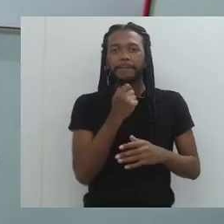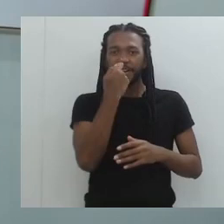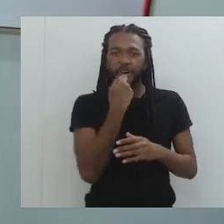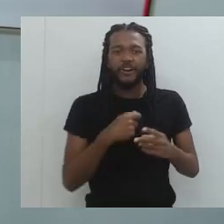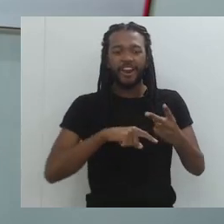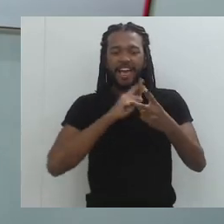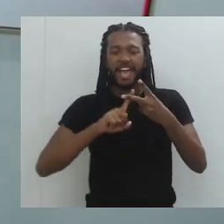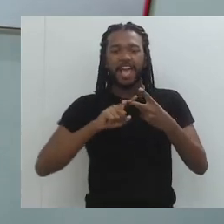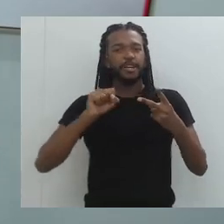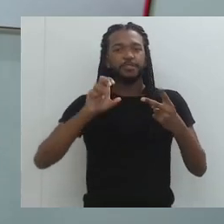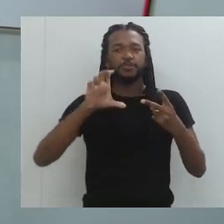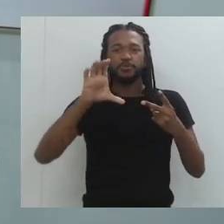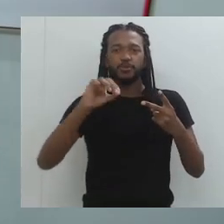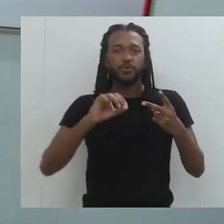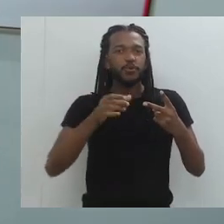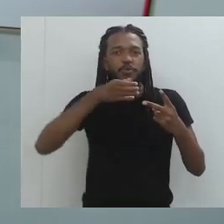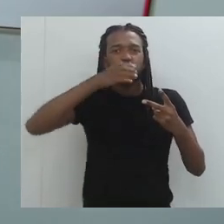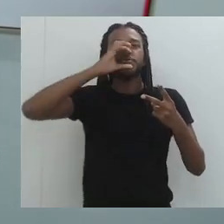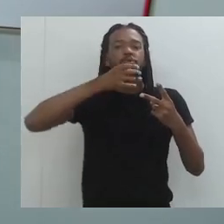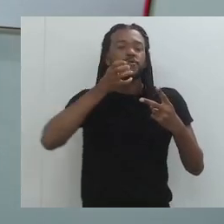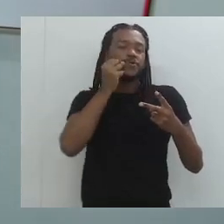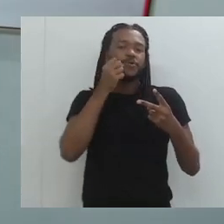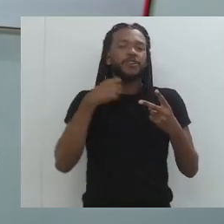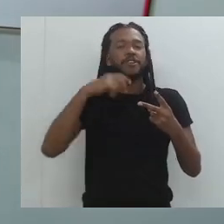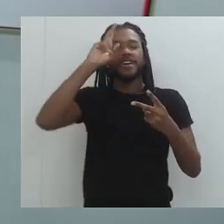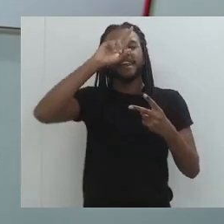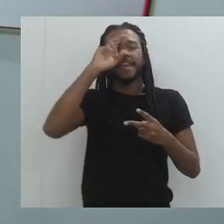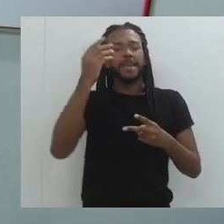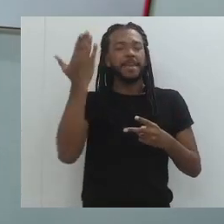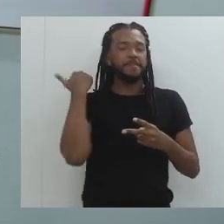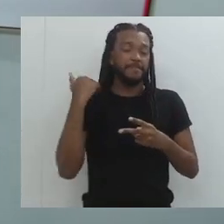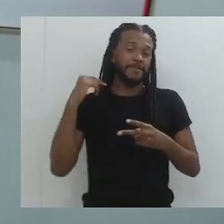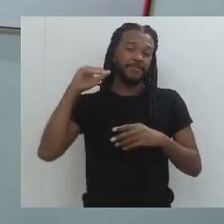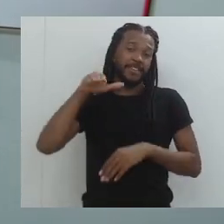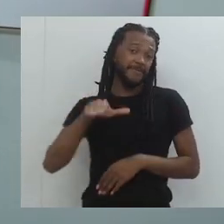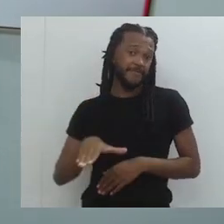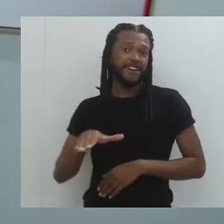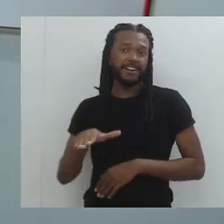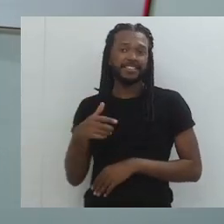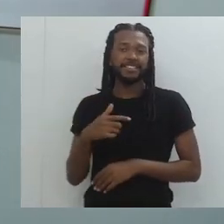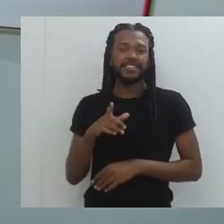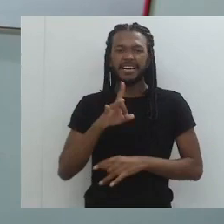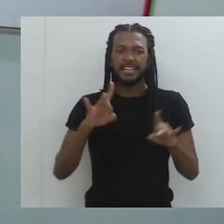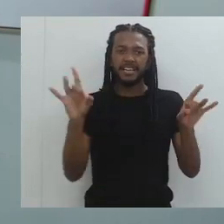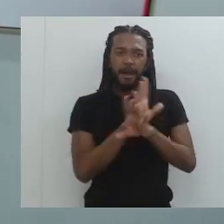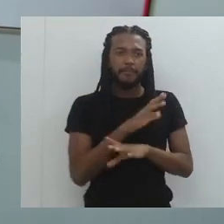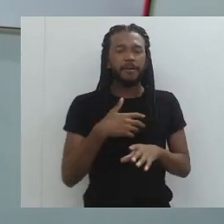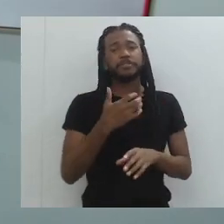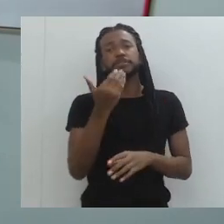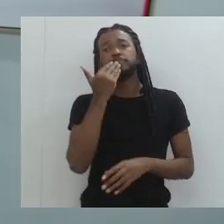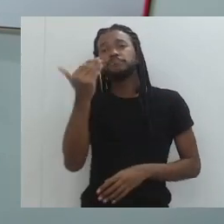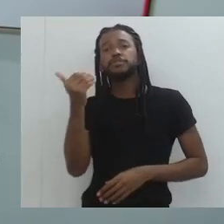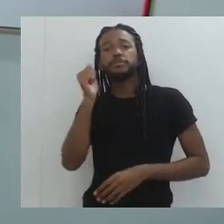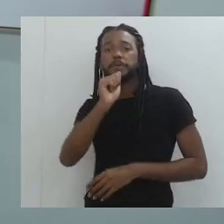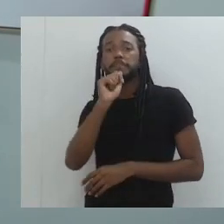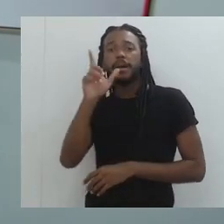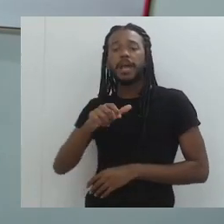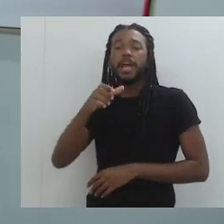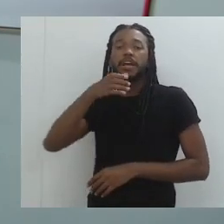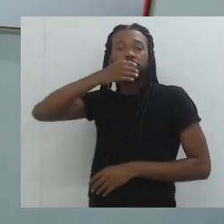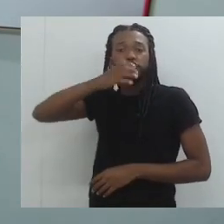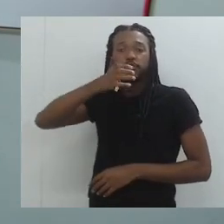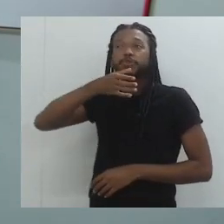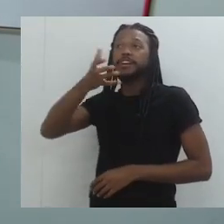aquele suco. Eu sinto, tô me lembrando da minha infância, e aí, quando acabava, eu sempre pedia suco de